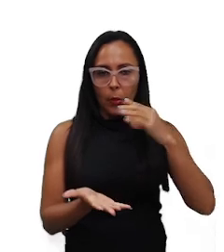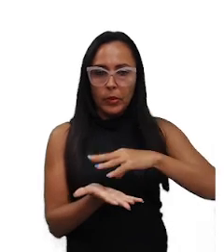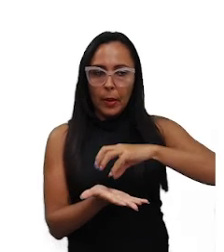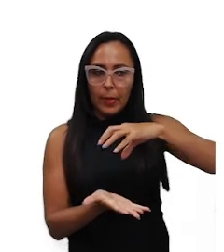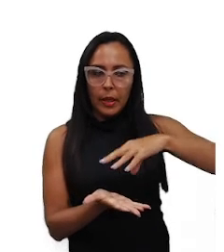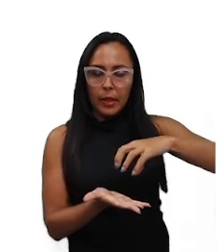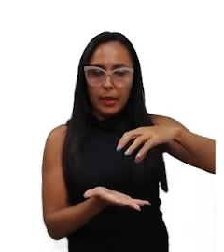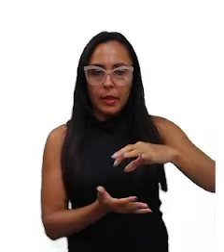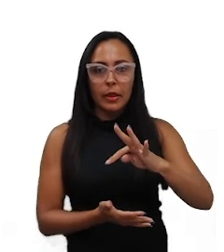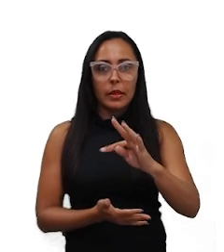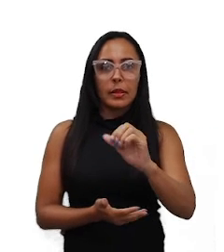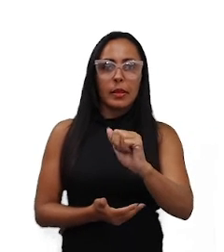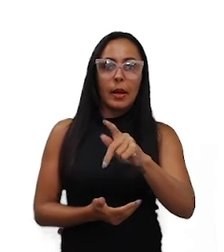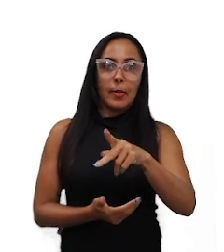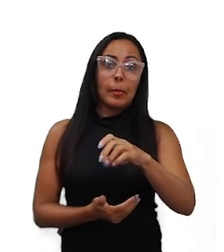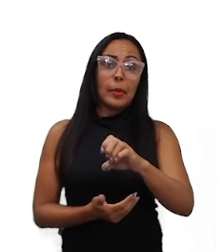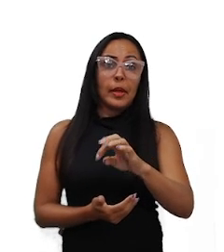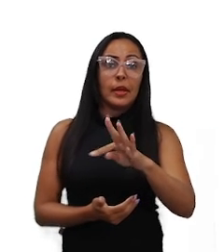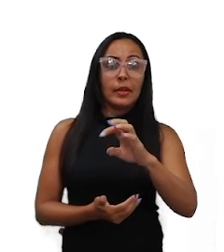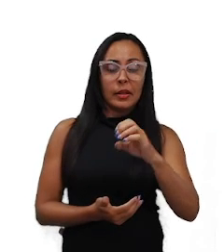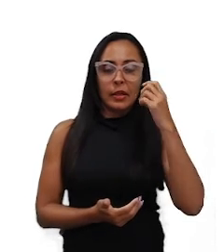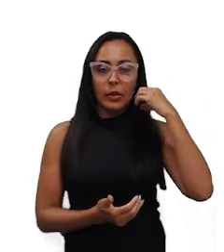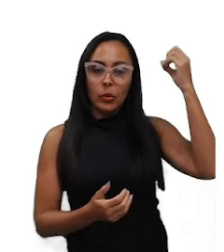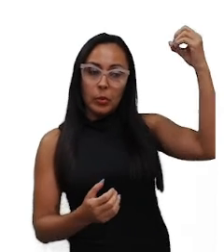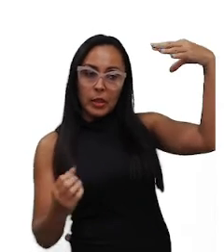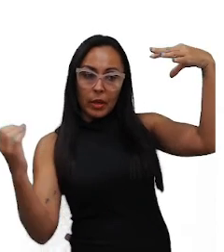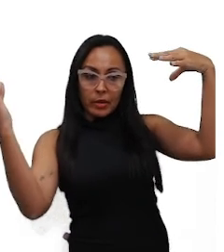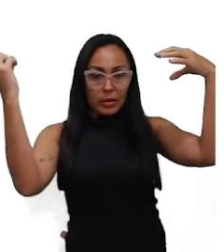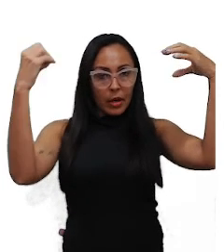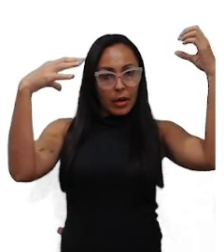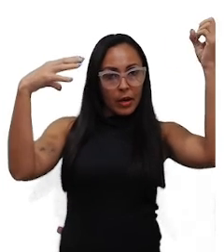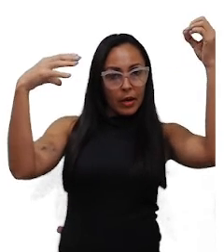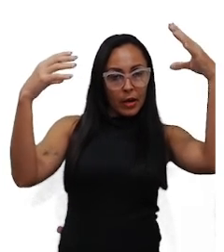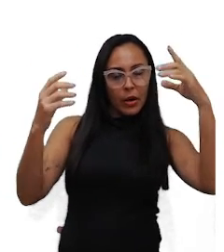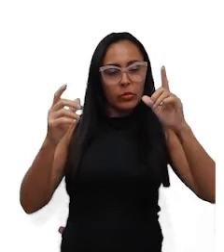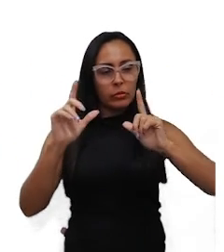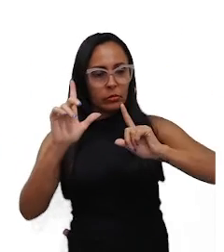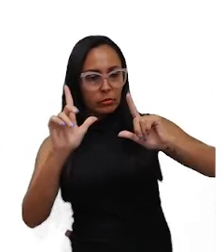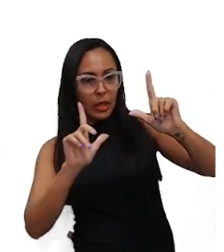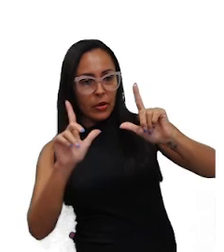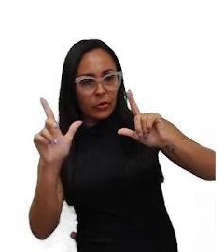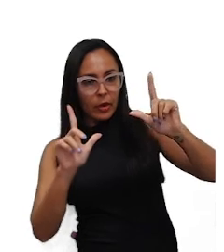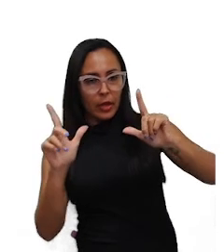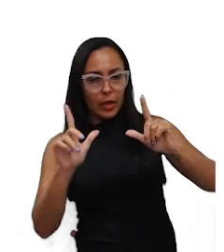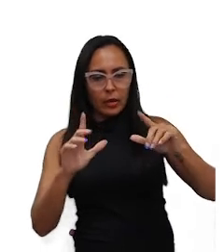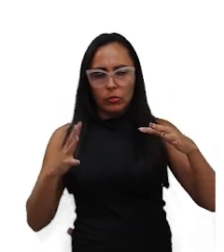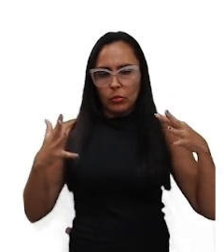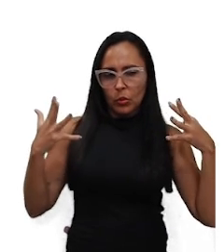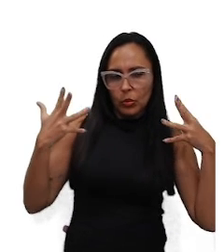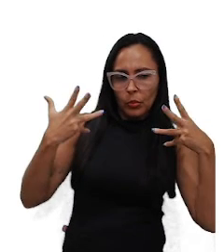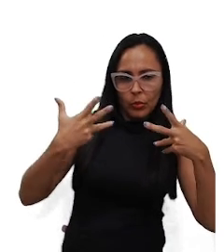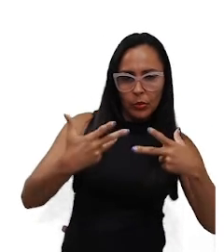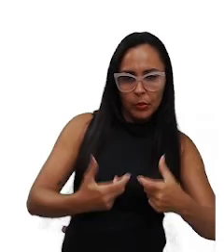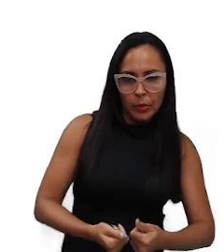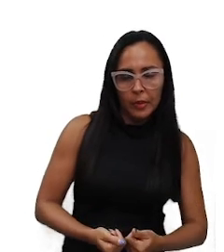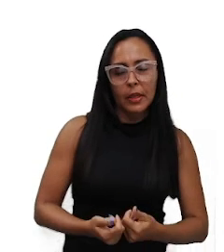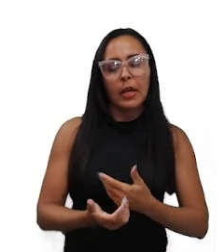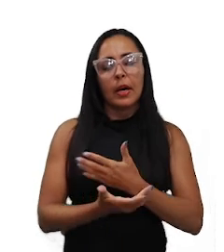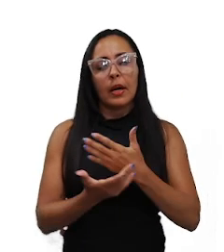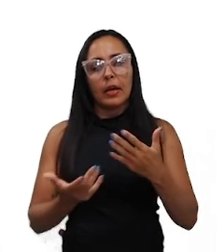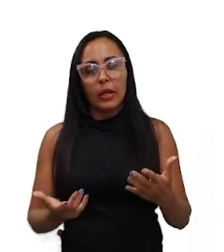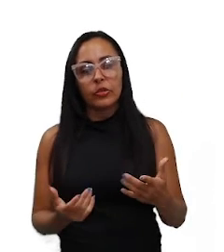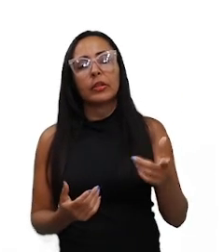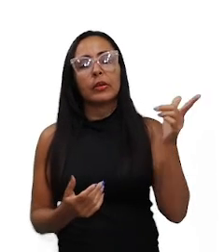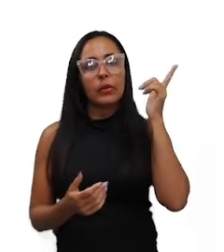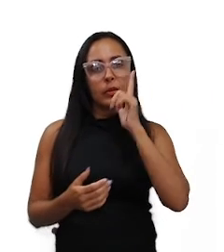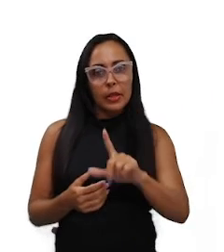colocar iluminação, né, conseguir colocar a TV, né, todo o mobiliário, as cores, e aí a gente